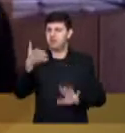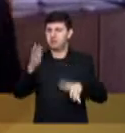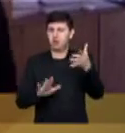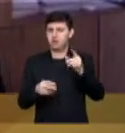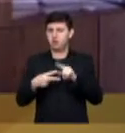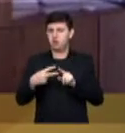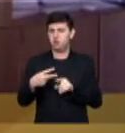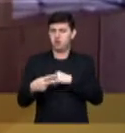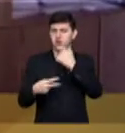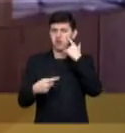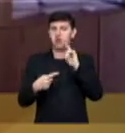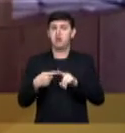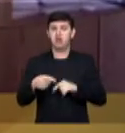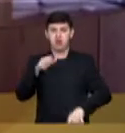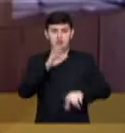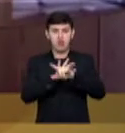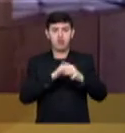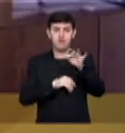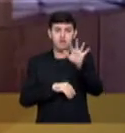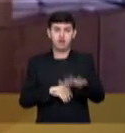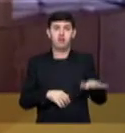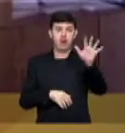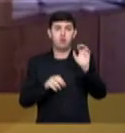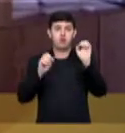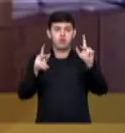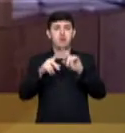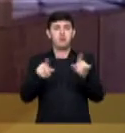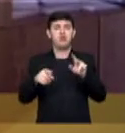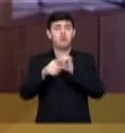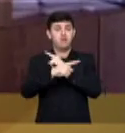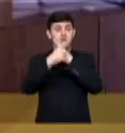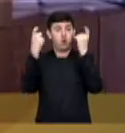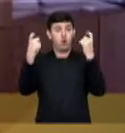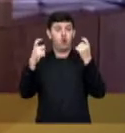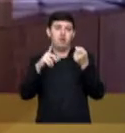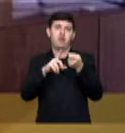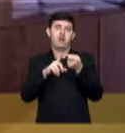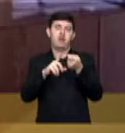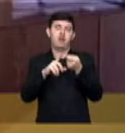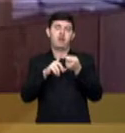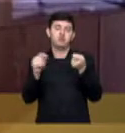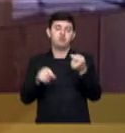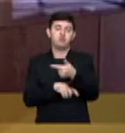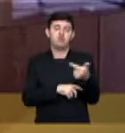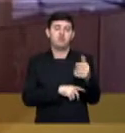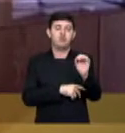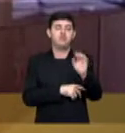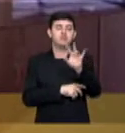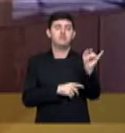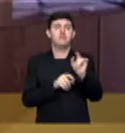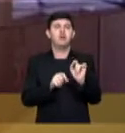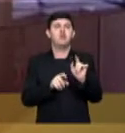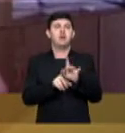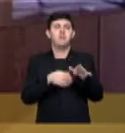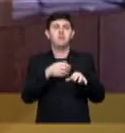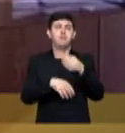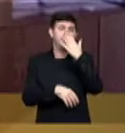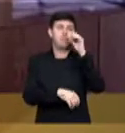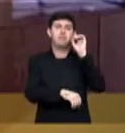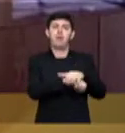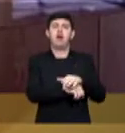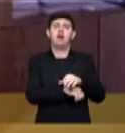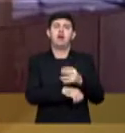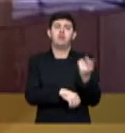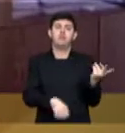federal fosse, que não é o caso, também estaria violando o artigo 220, ou seja, em tese, viola o artigo 220 duas